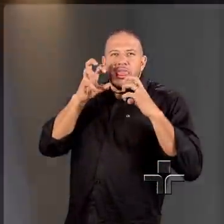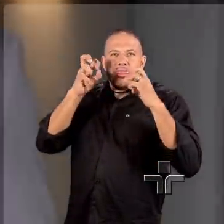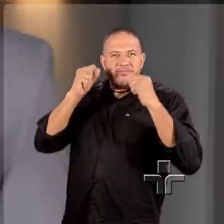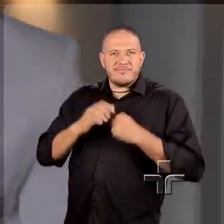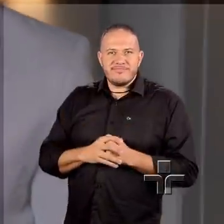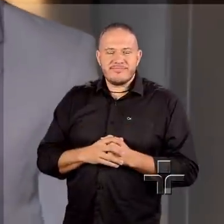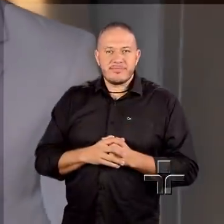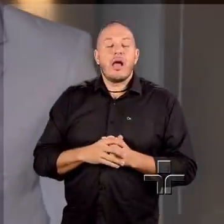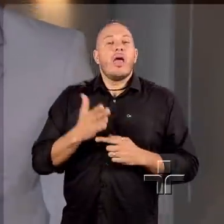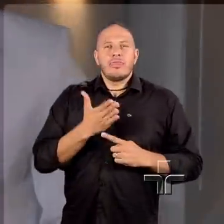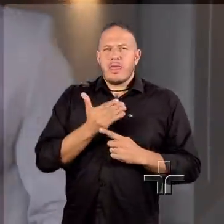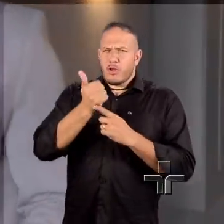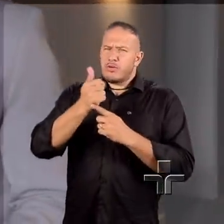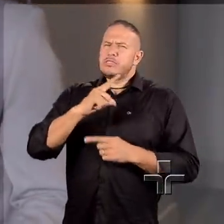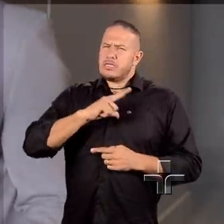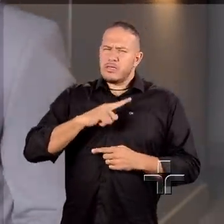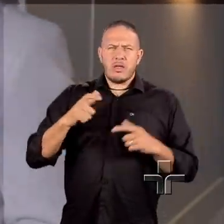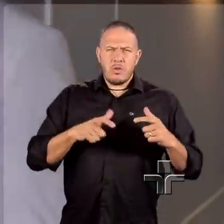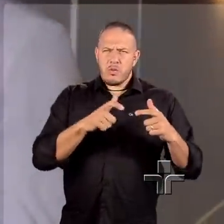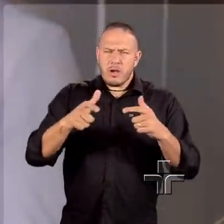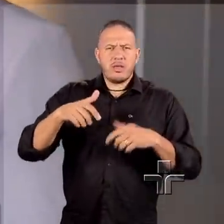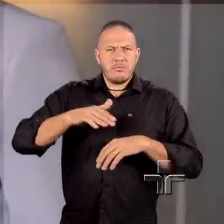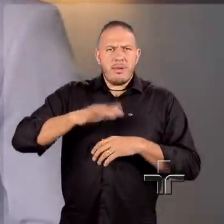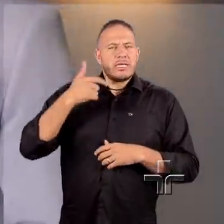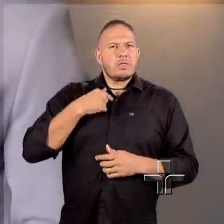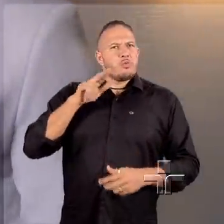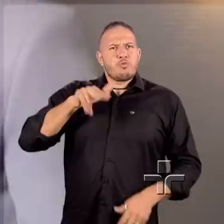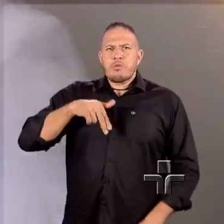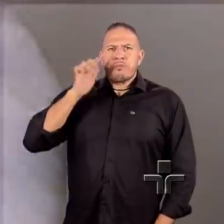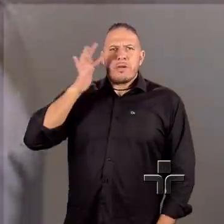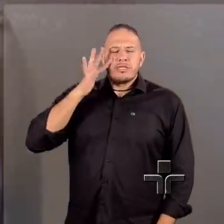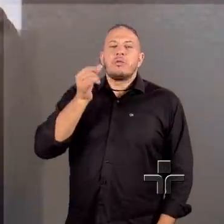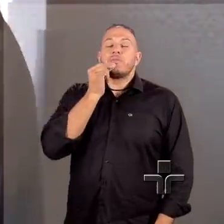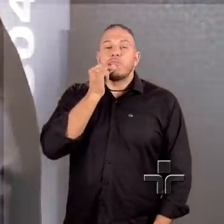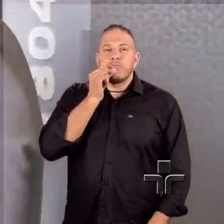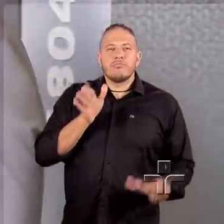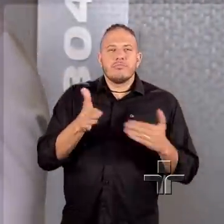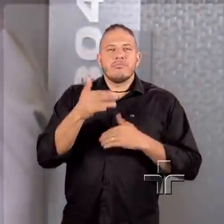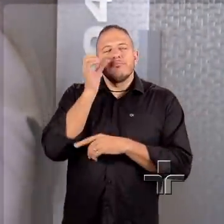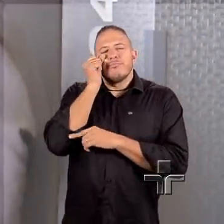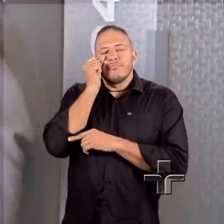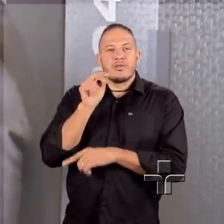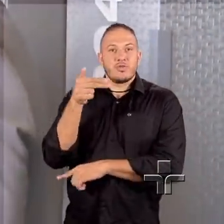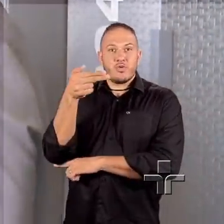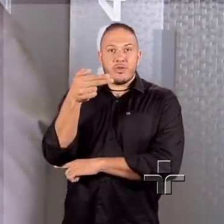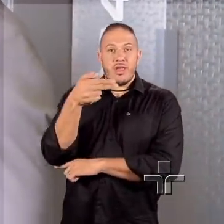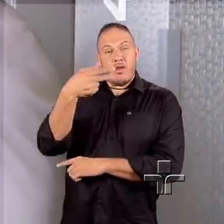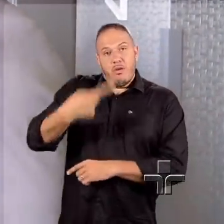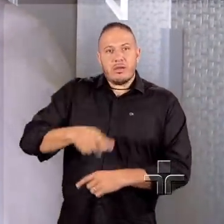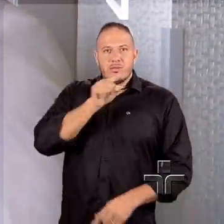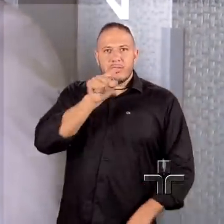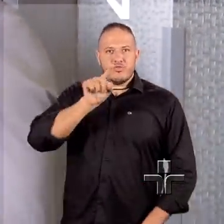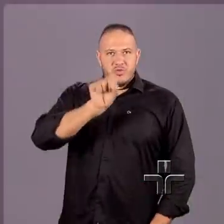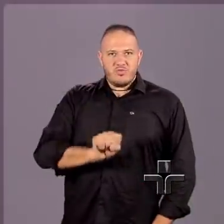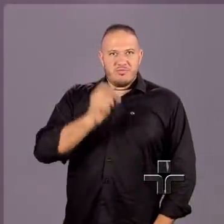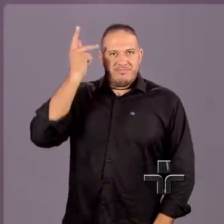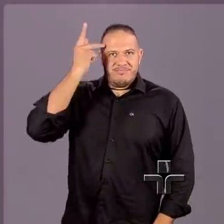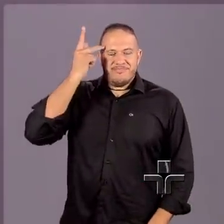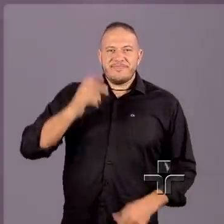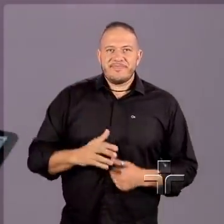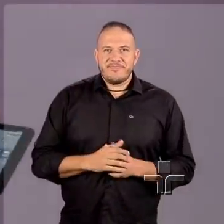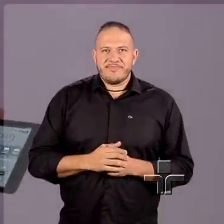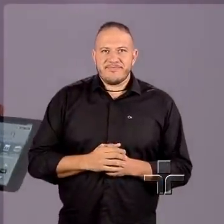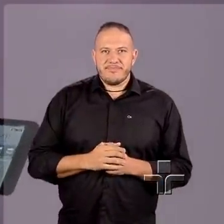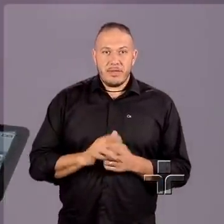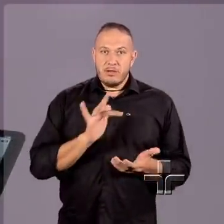A tecnologia está presente em locais cada vez mais inusitados, como no quarto deste hotel, que fica na zona sul de São Paulo.